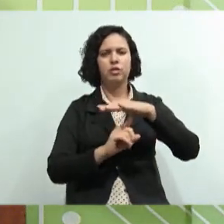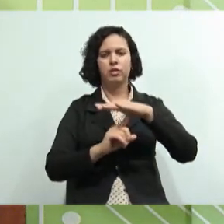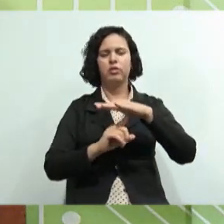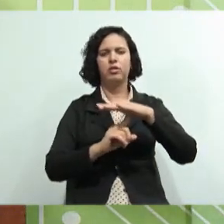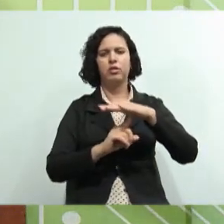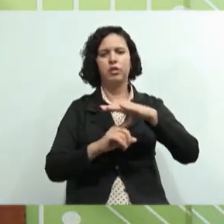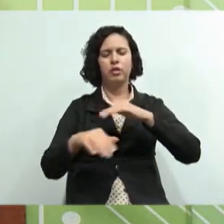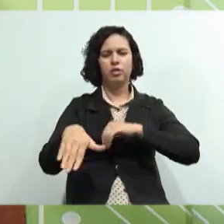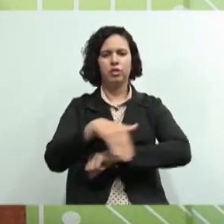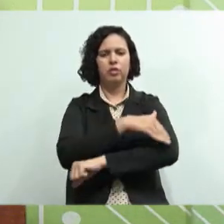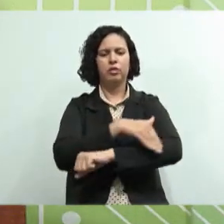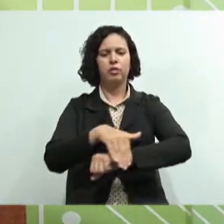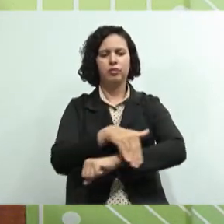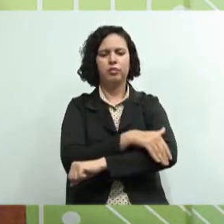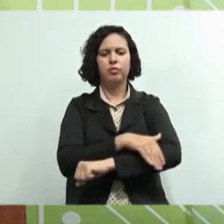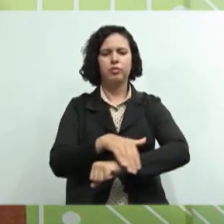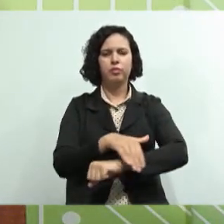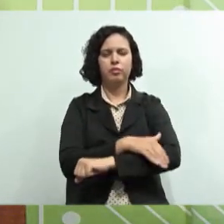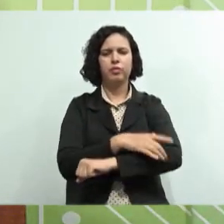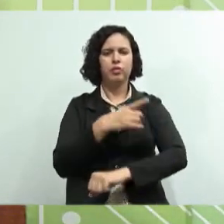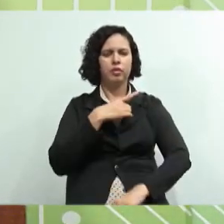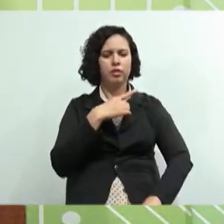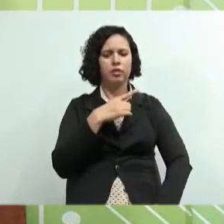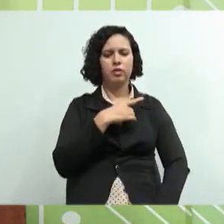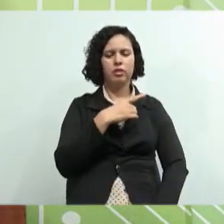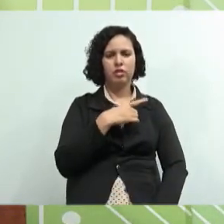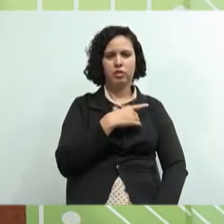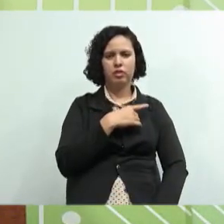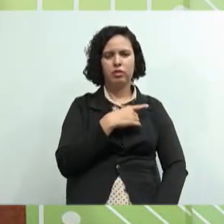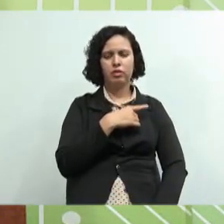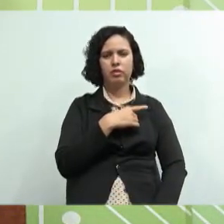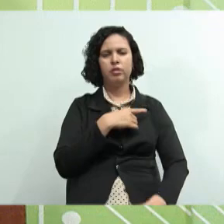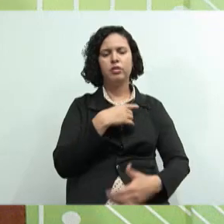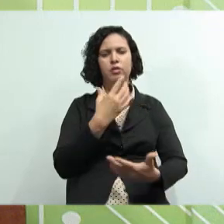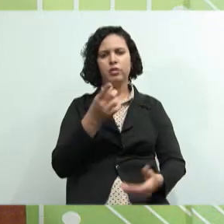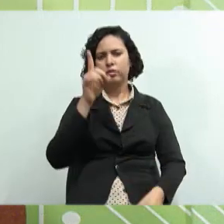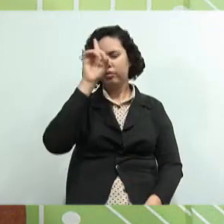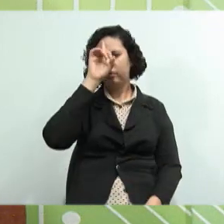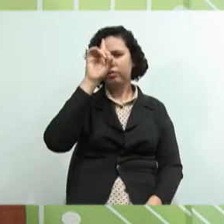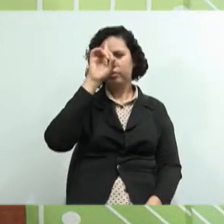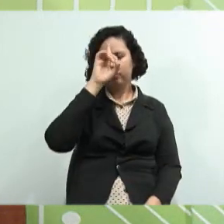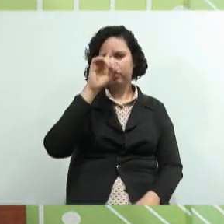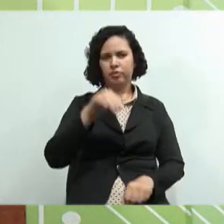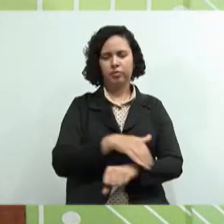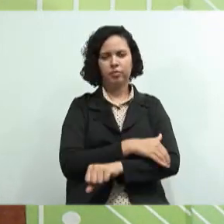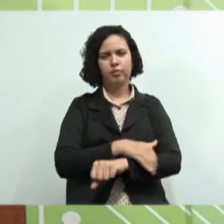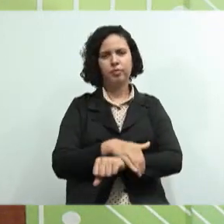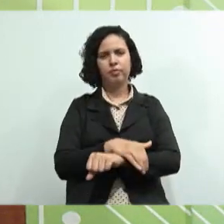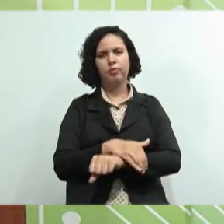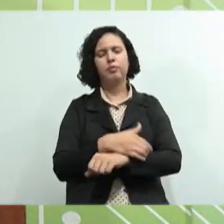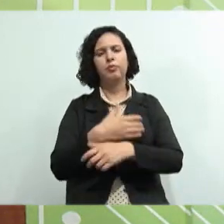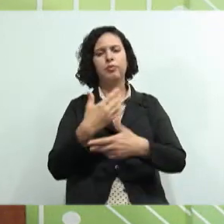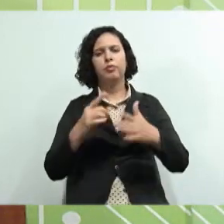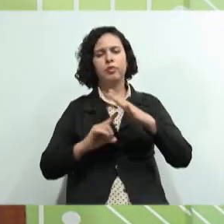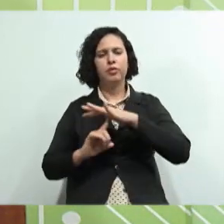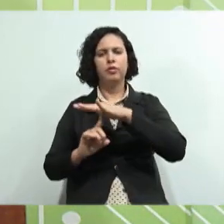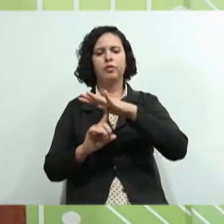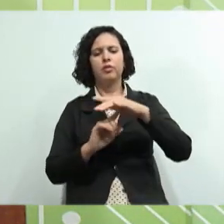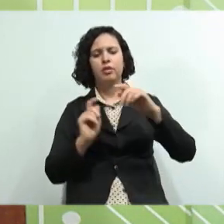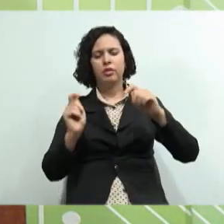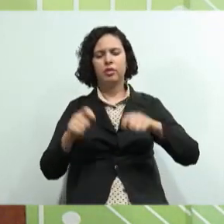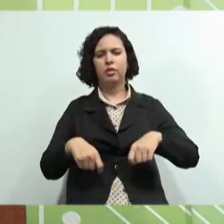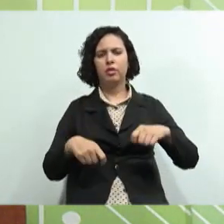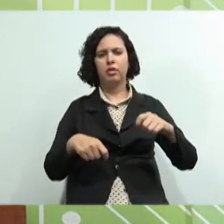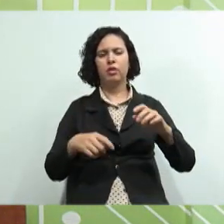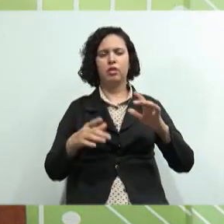meio da rua, maravilhosa. Lá em Rolim de Moura tem uma em cada bairro, cada dia da semana. E aí, nessas feiras, por exemplo, você pode entrar nesse